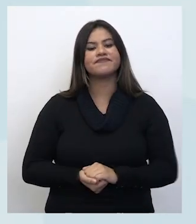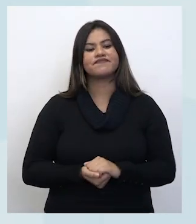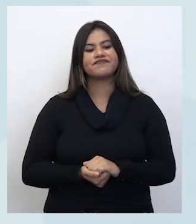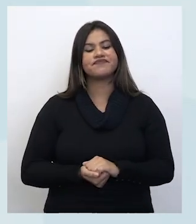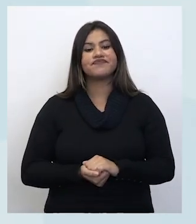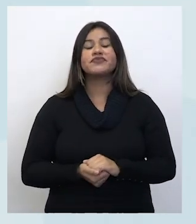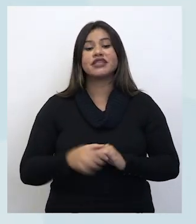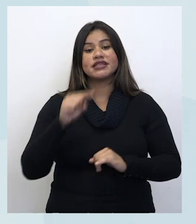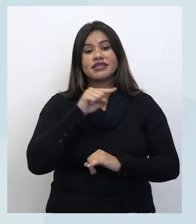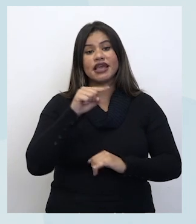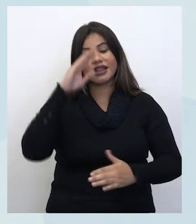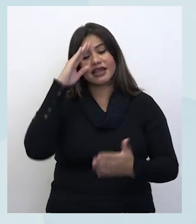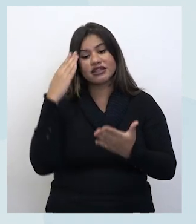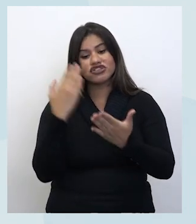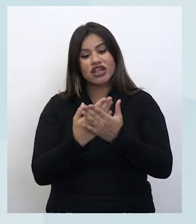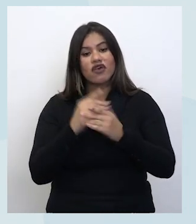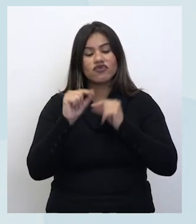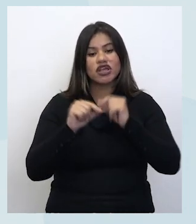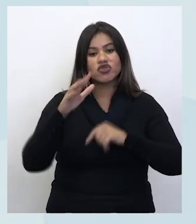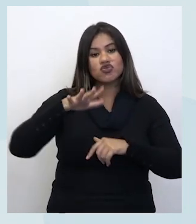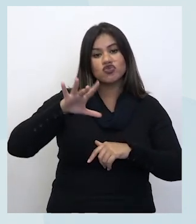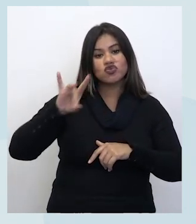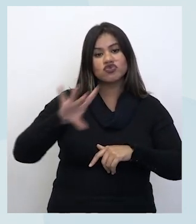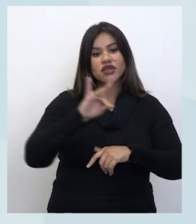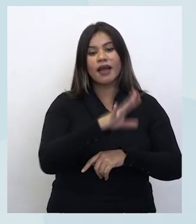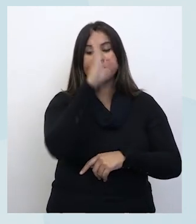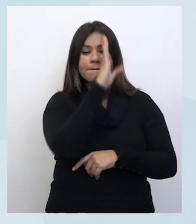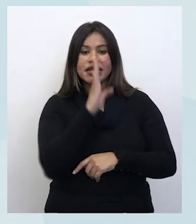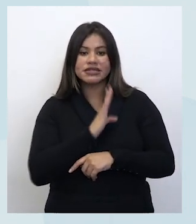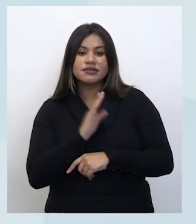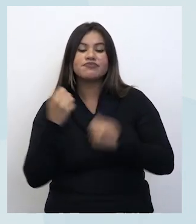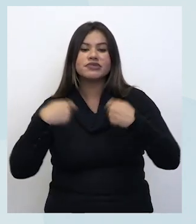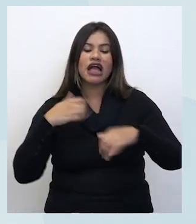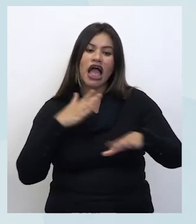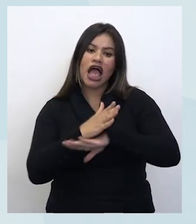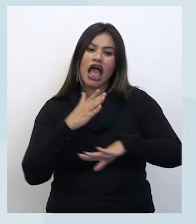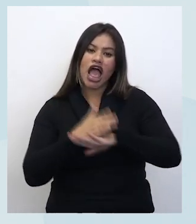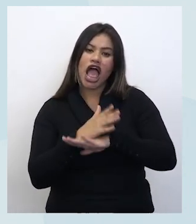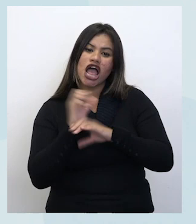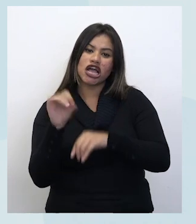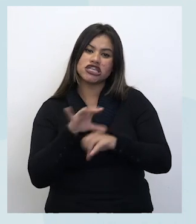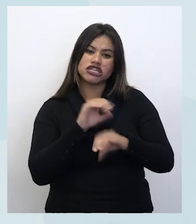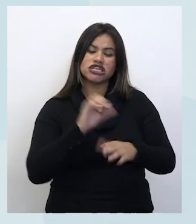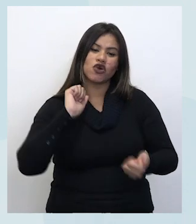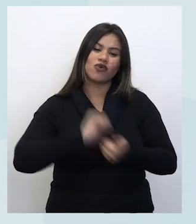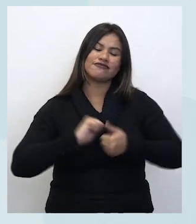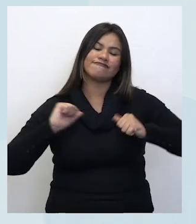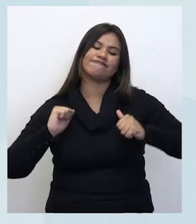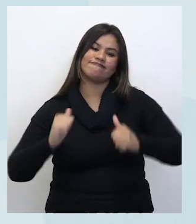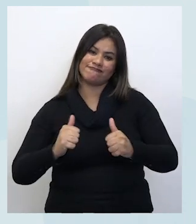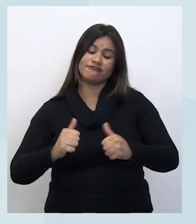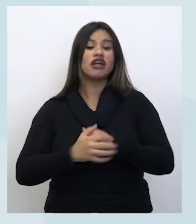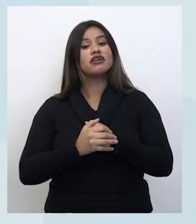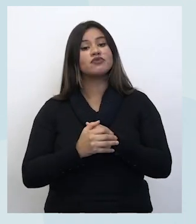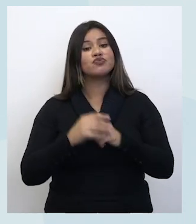também acreditava que todos os brasileiros e brasileiras deveriam ter o mesmo acesso a essa educação de qualidade. E por